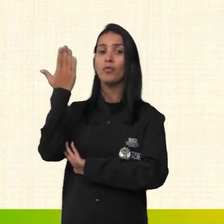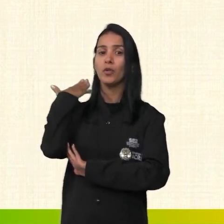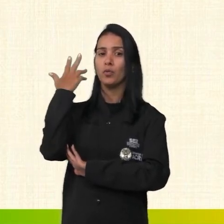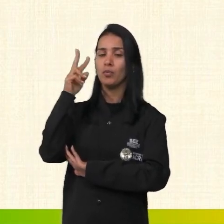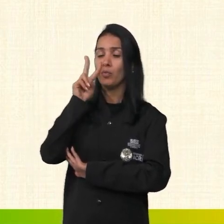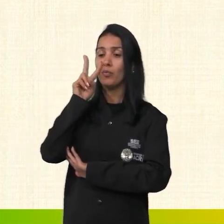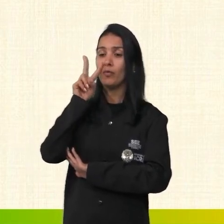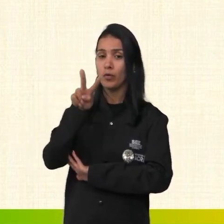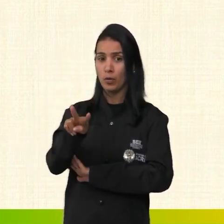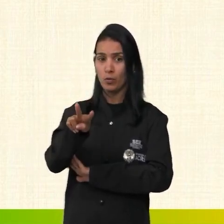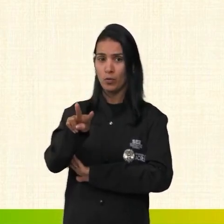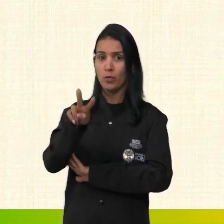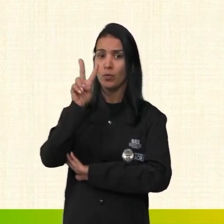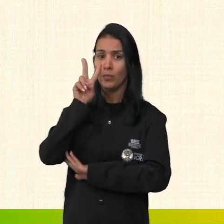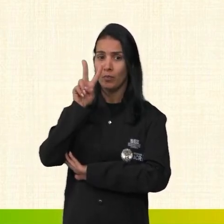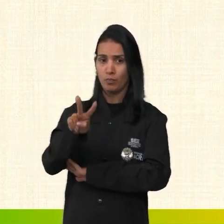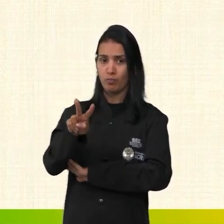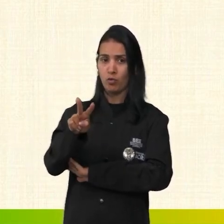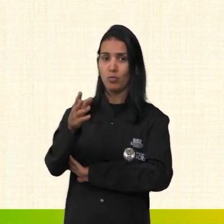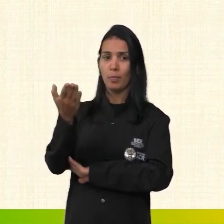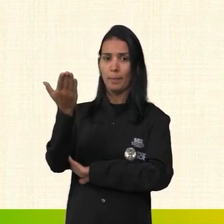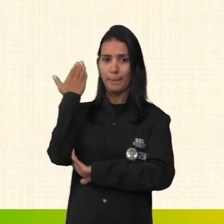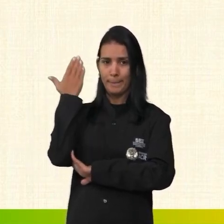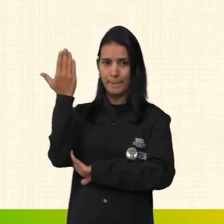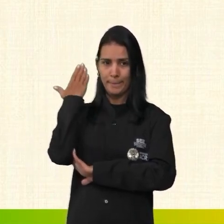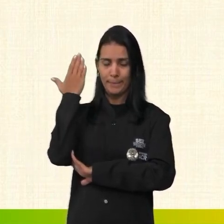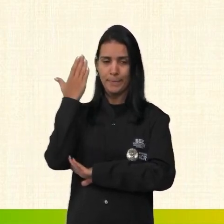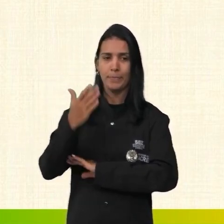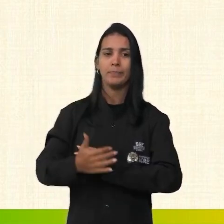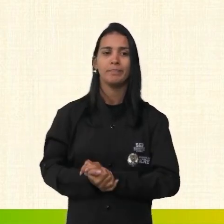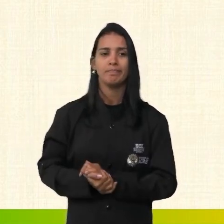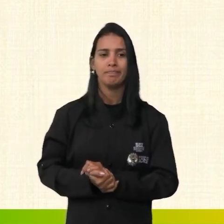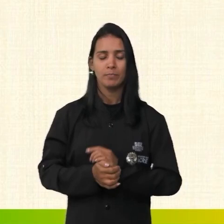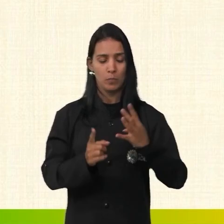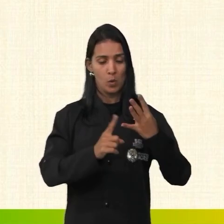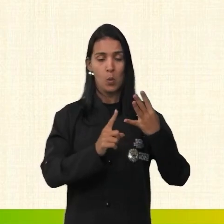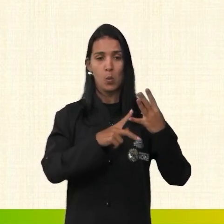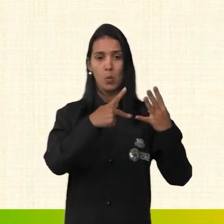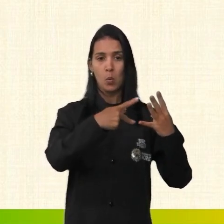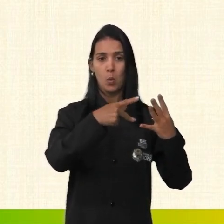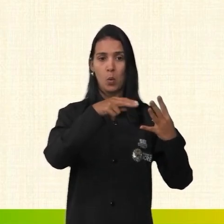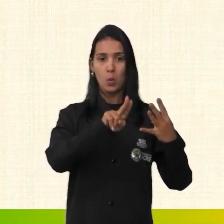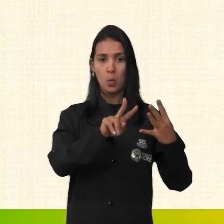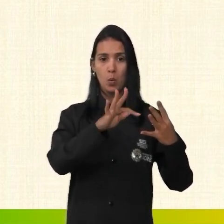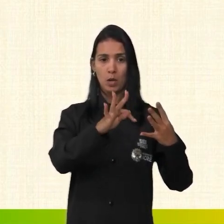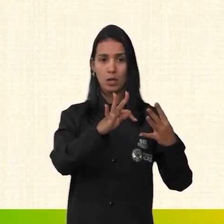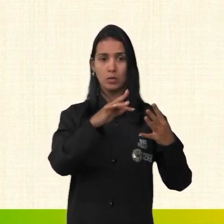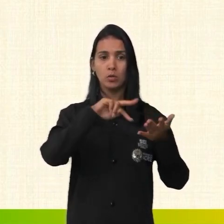Nós temos aqui o quarto, nós temos put, que significa colocar,